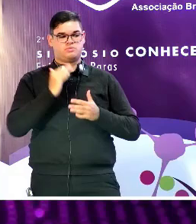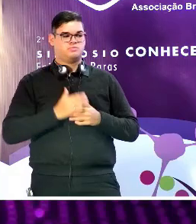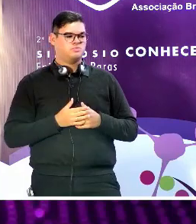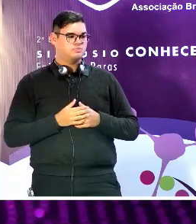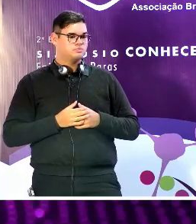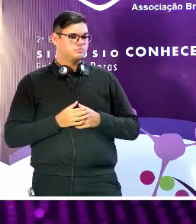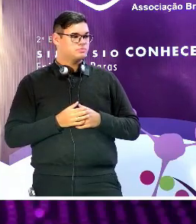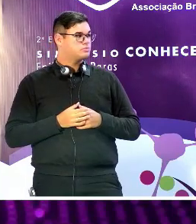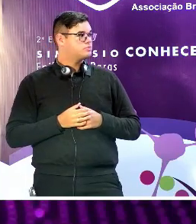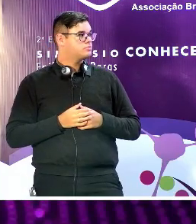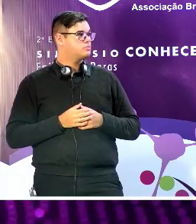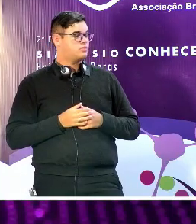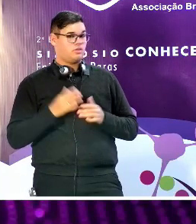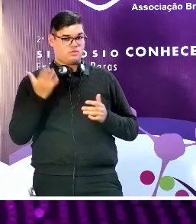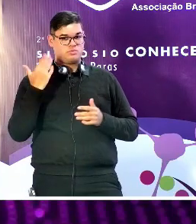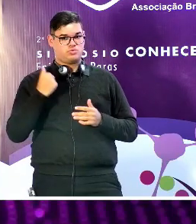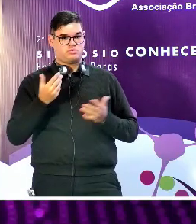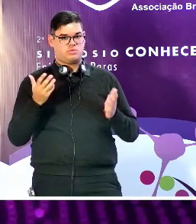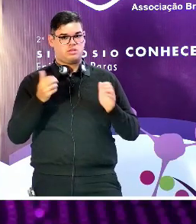Bora lá, todo mundo respira fundo.